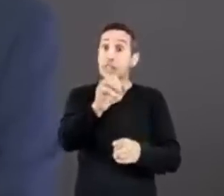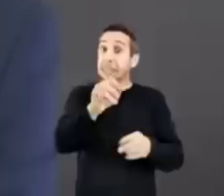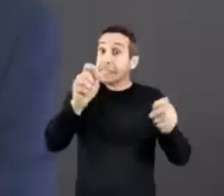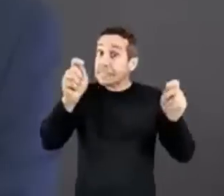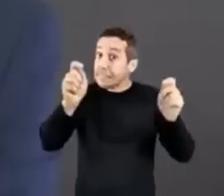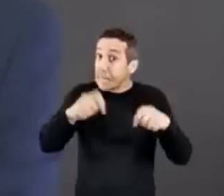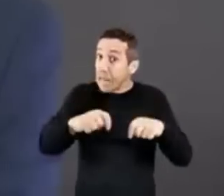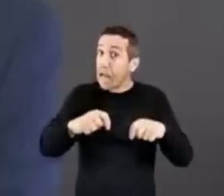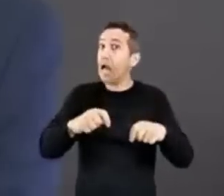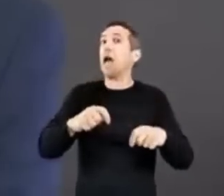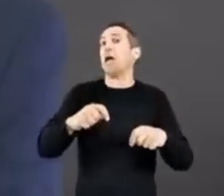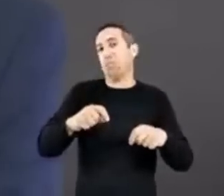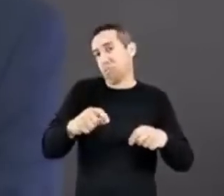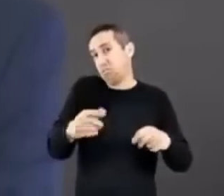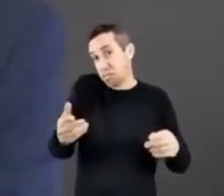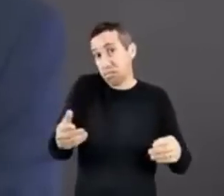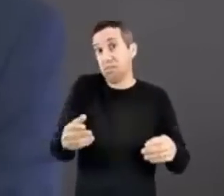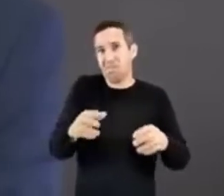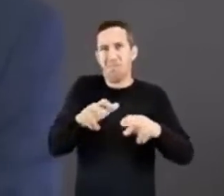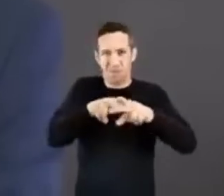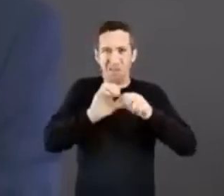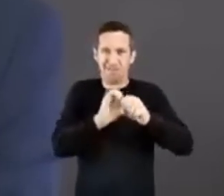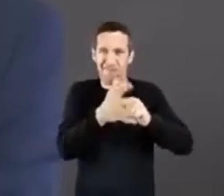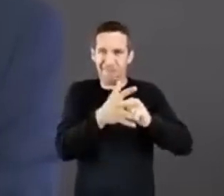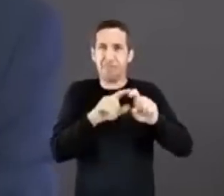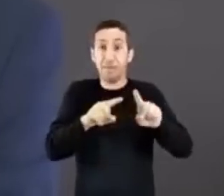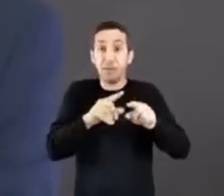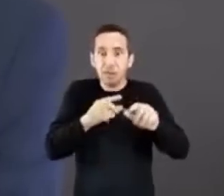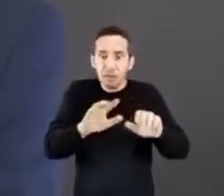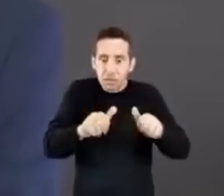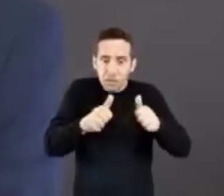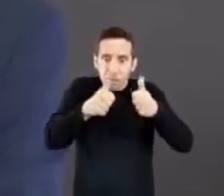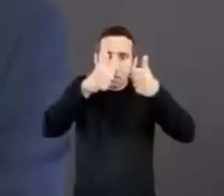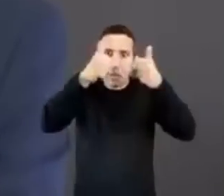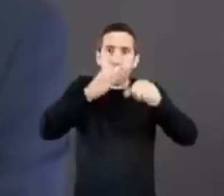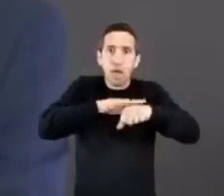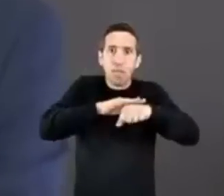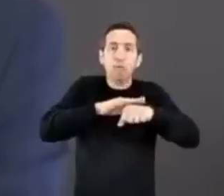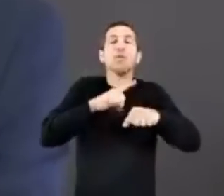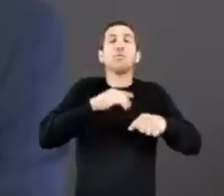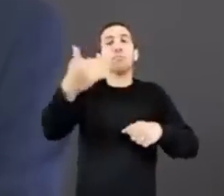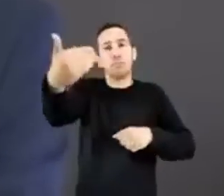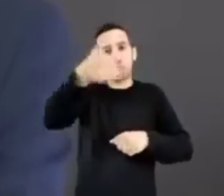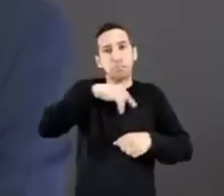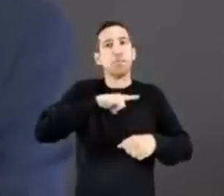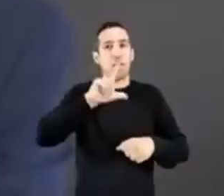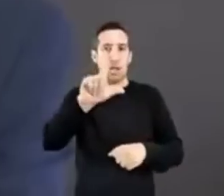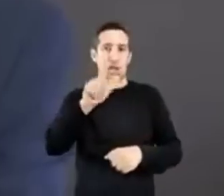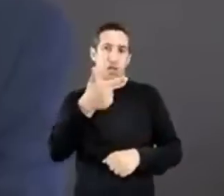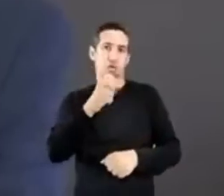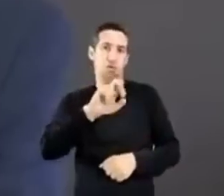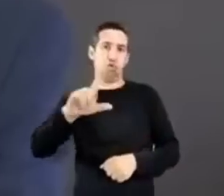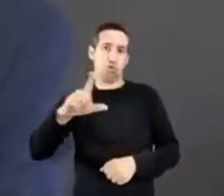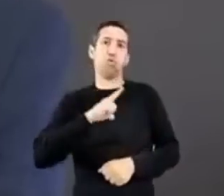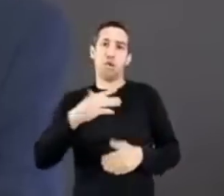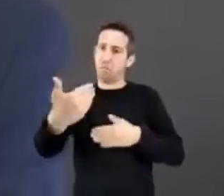condições você pode vir aqui é o tempo Hoje nós estamos aqui na L2 L2 Sul na